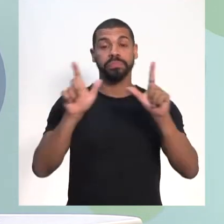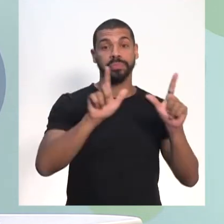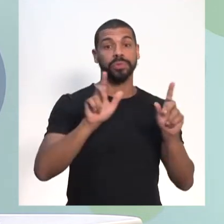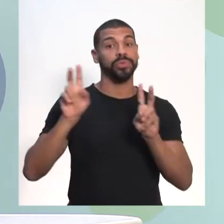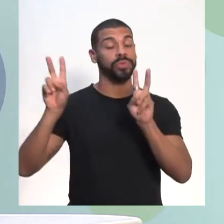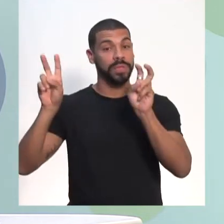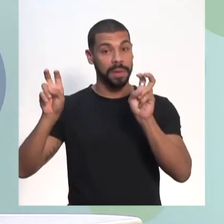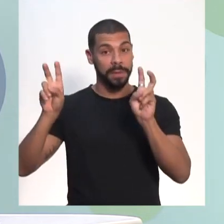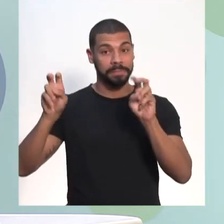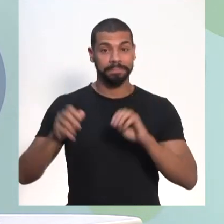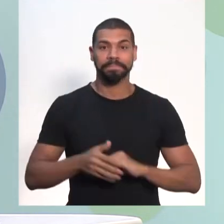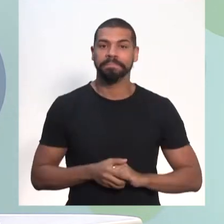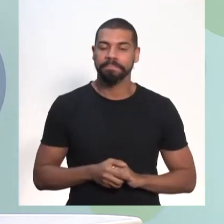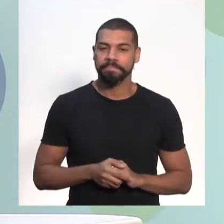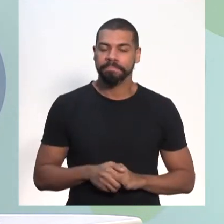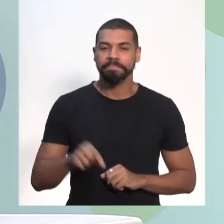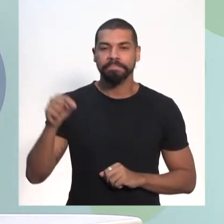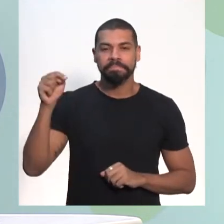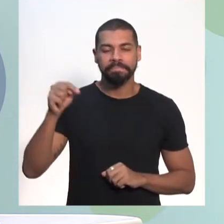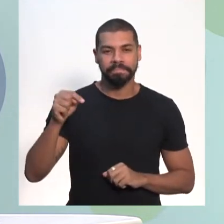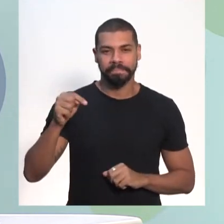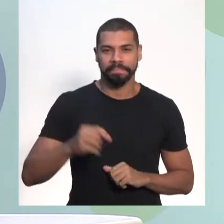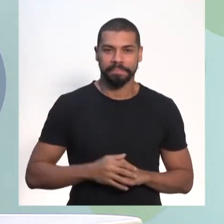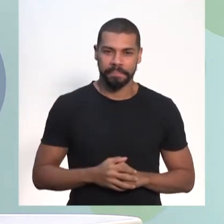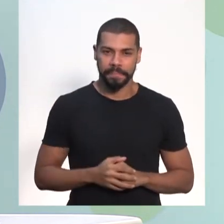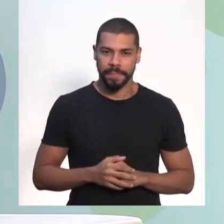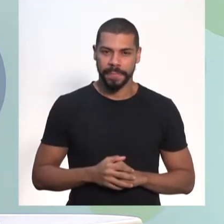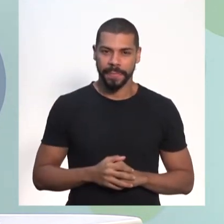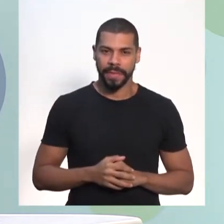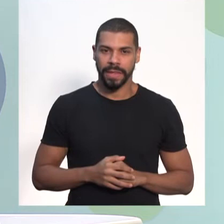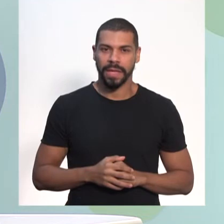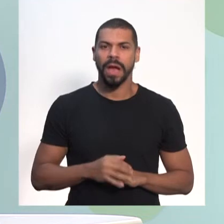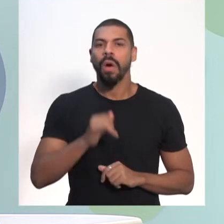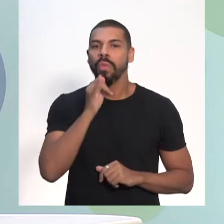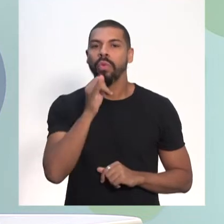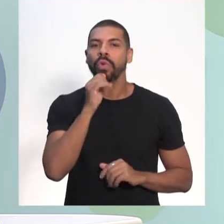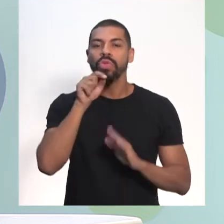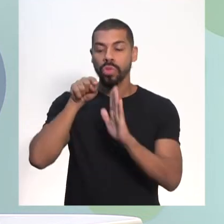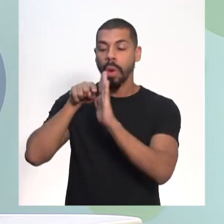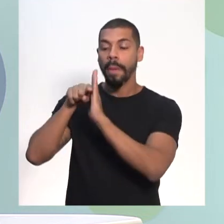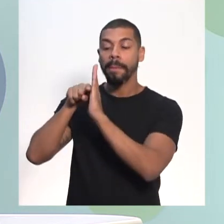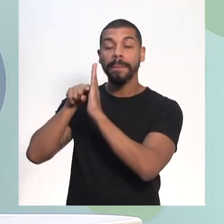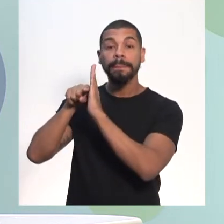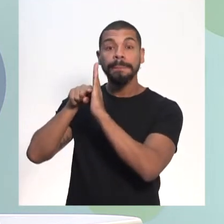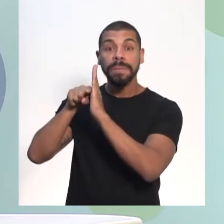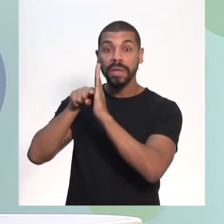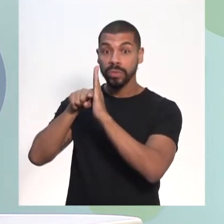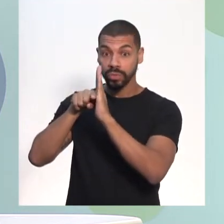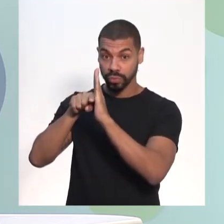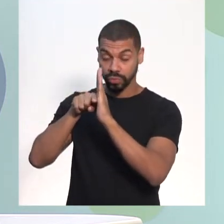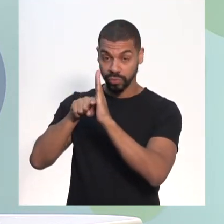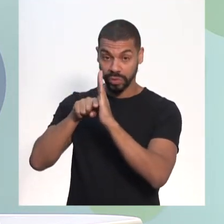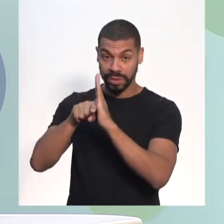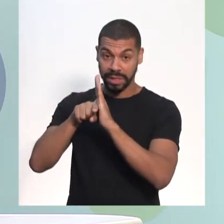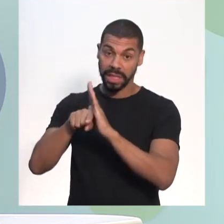pauta, que é justamente a questão dos questionários que precisam ser